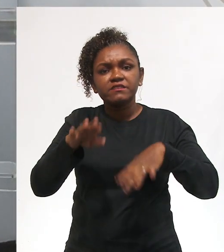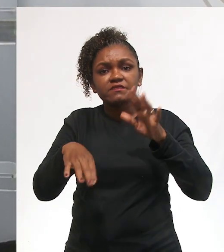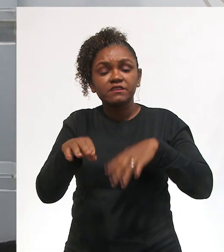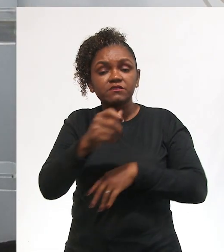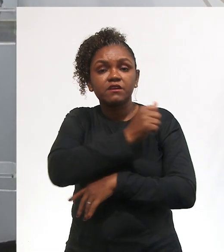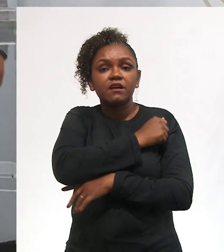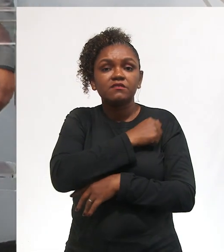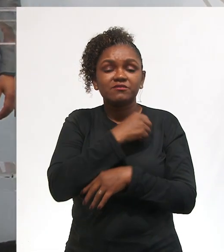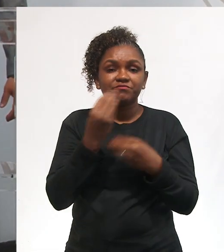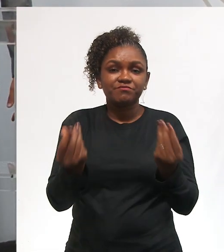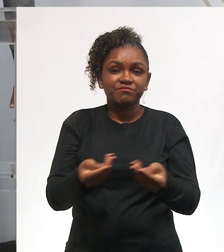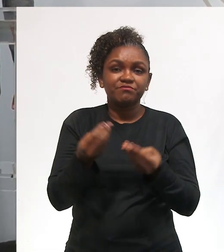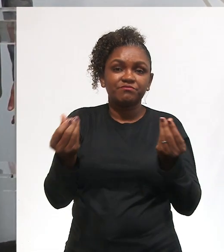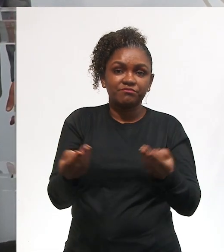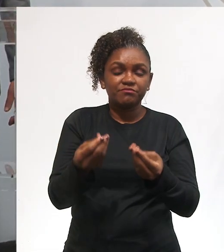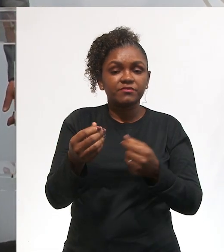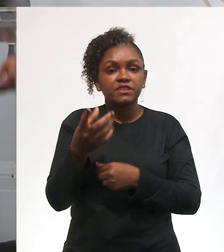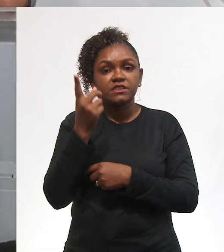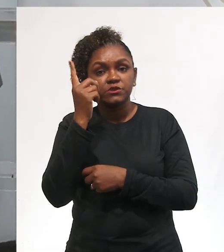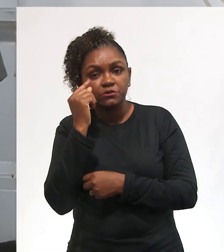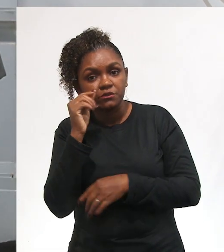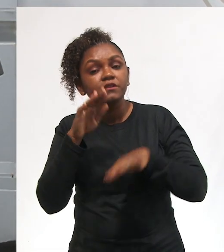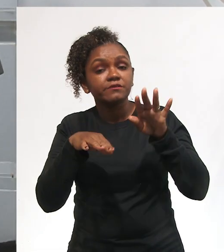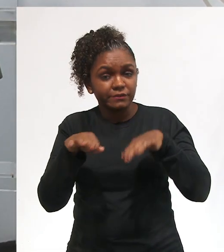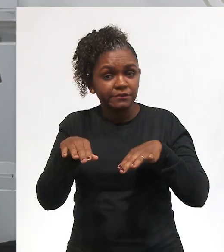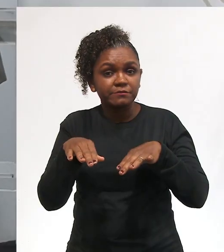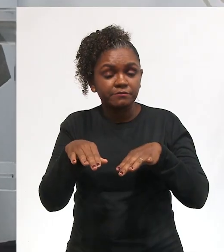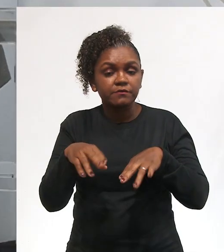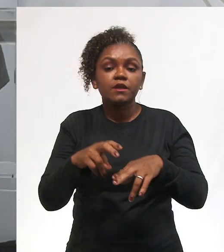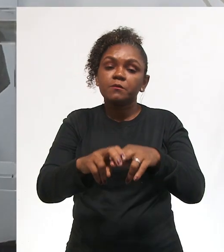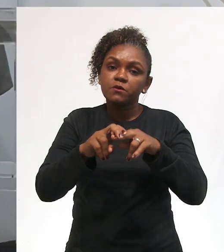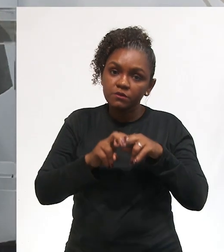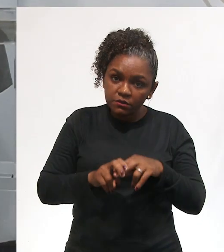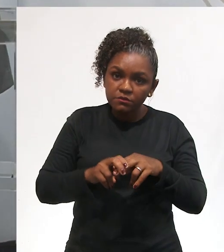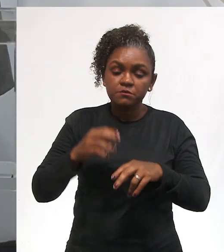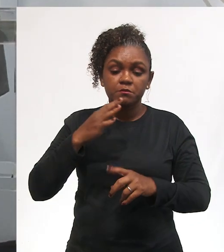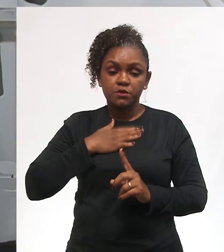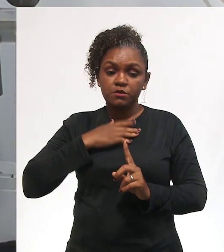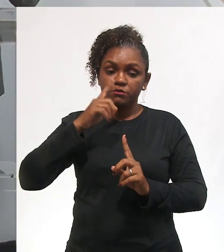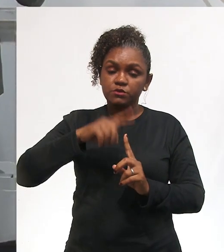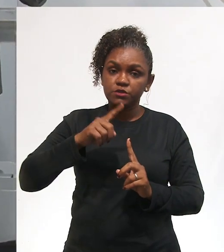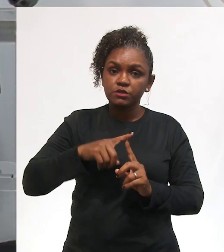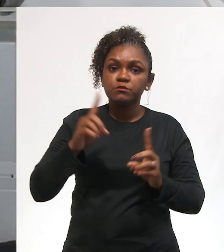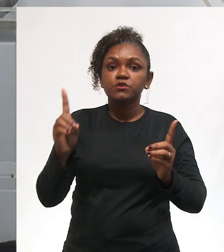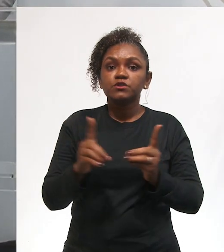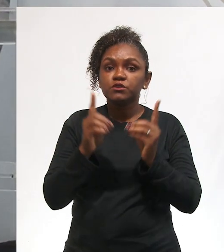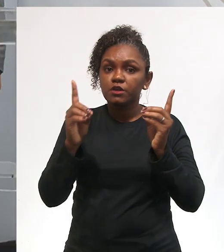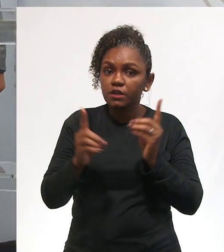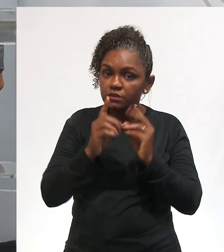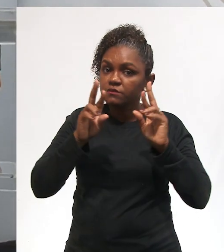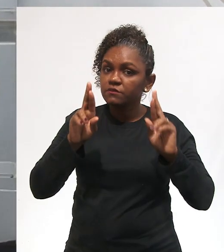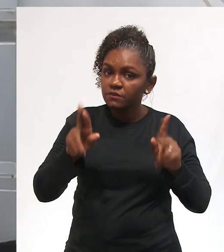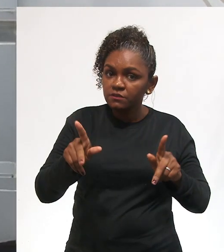minha metodologia é isso, tentar mostrar aqui para vocês, trazer essa dinâmica aqui, eu tenho, né, essa didática aqui de